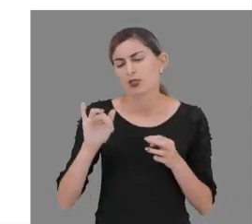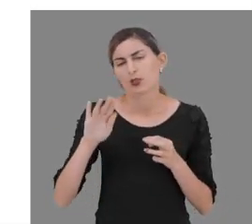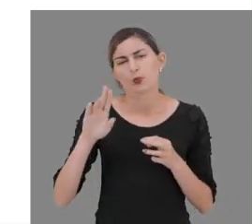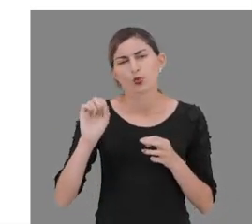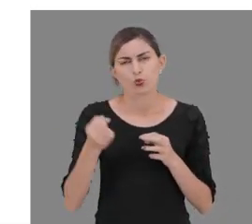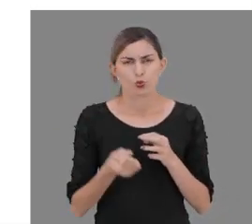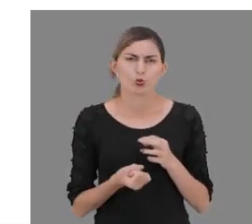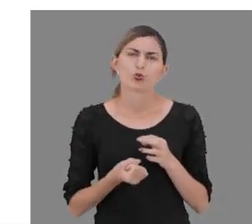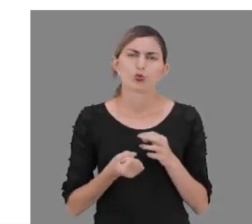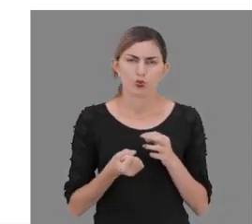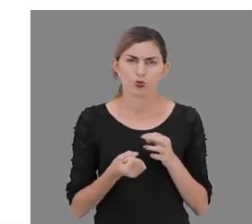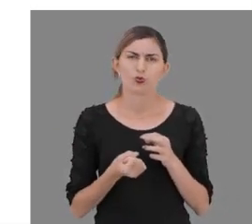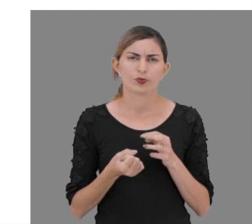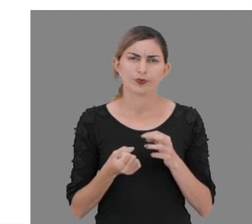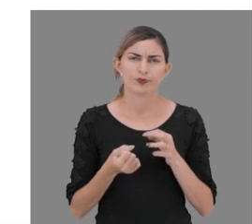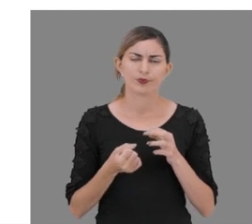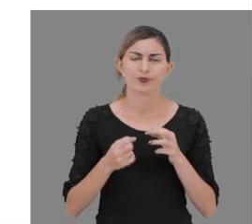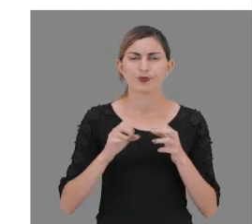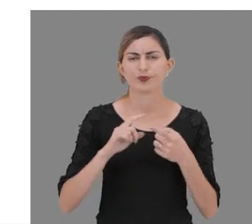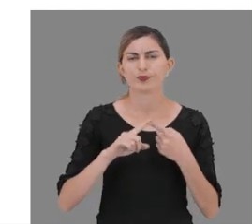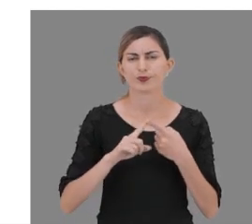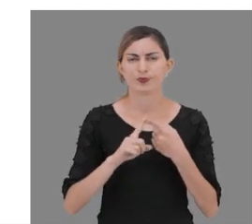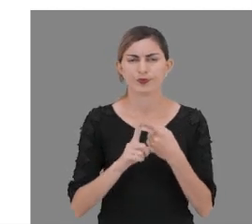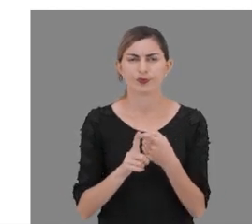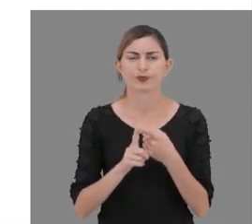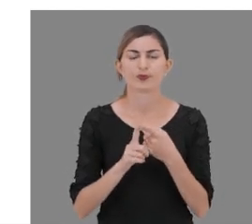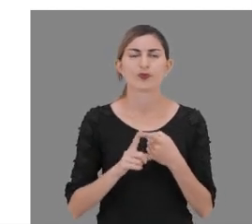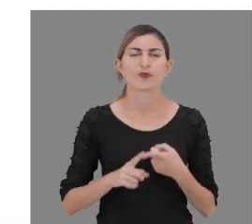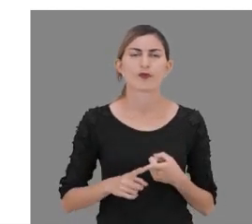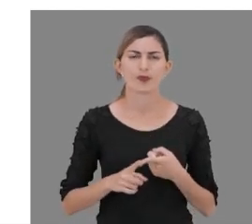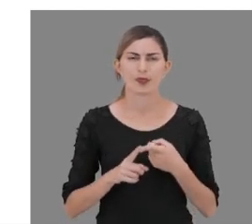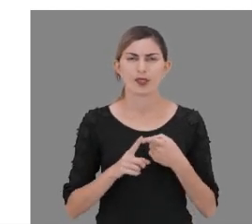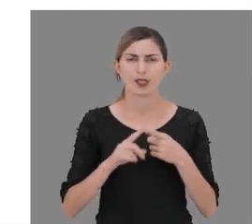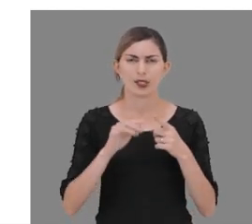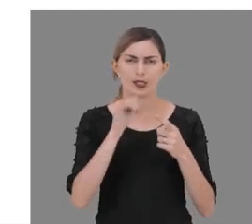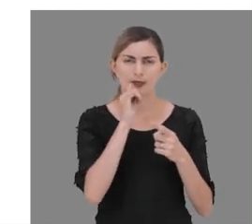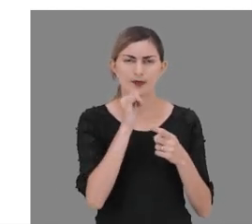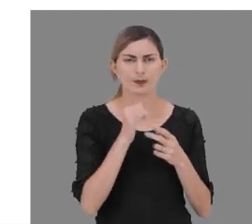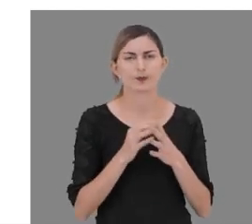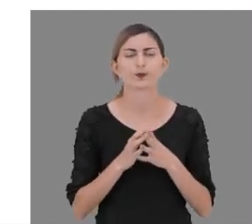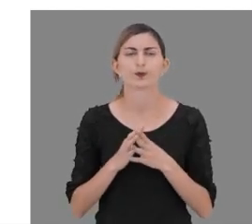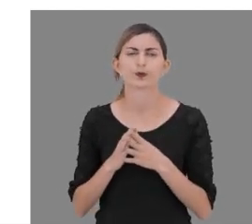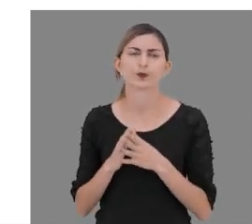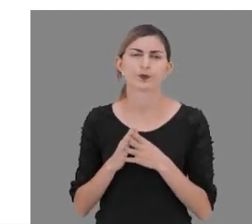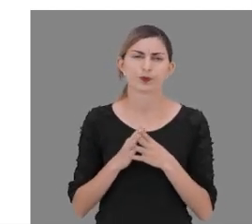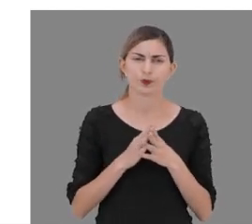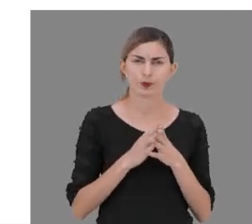três atributos das respectivas entidades.